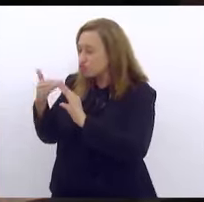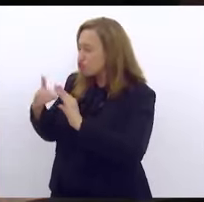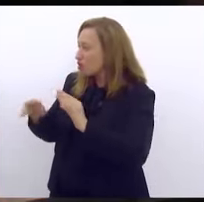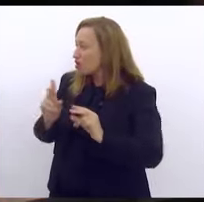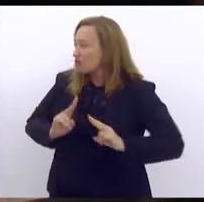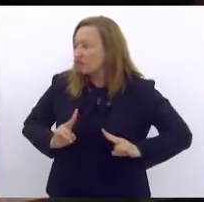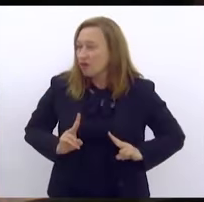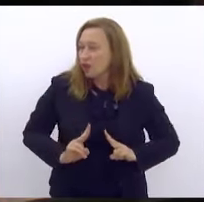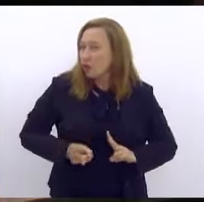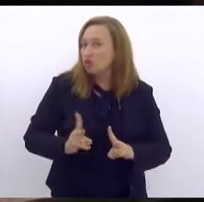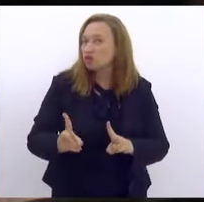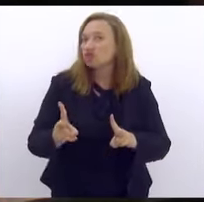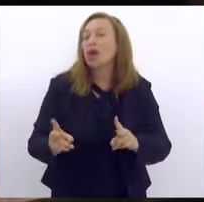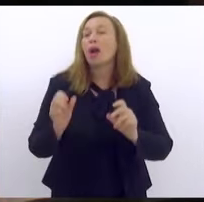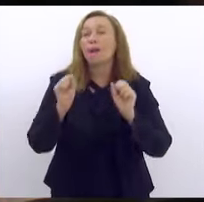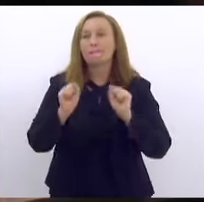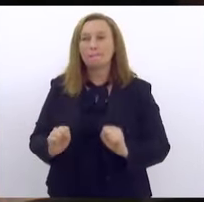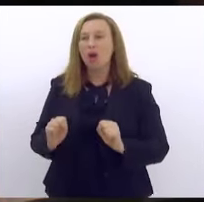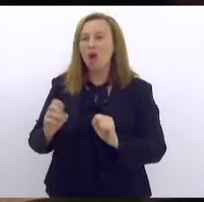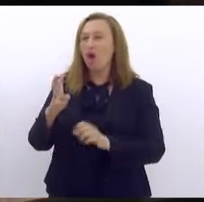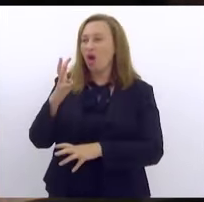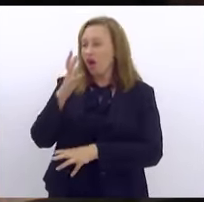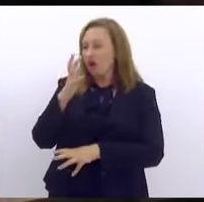continuar. Pode nos ameaçar, pode mandar